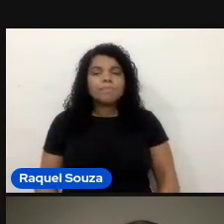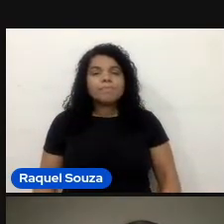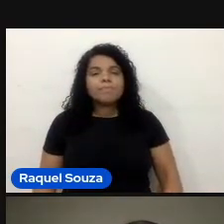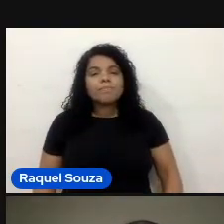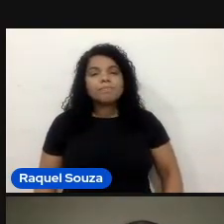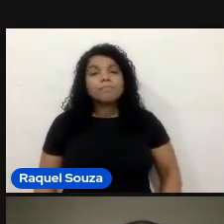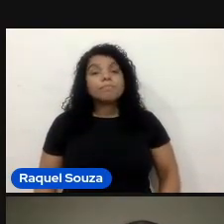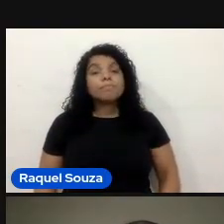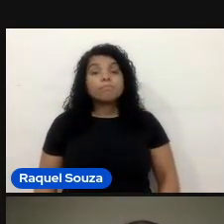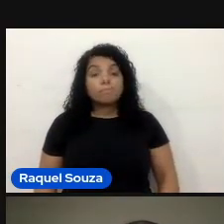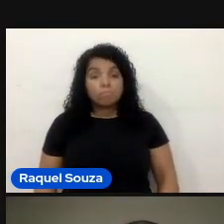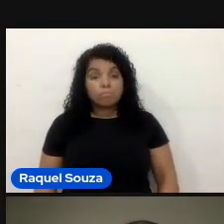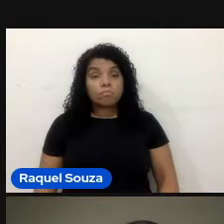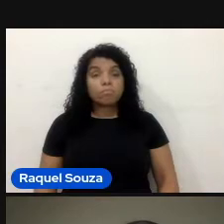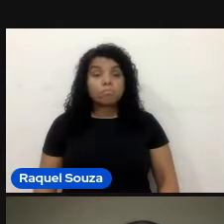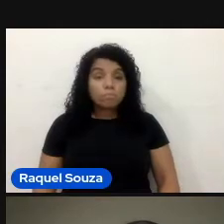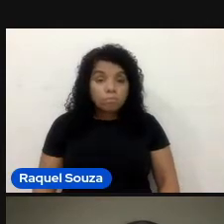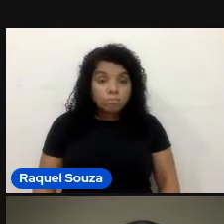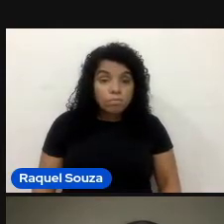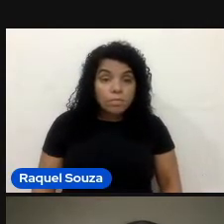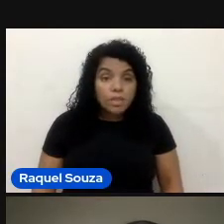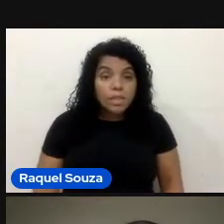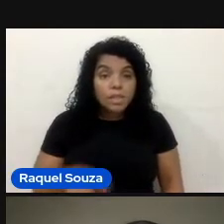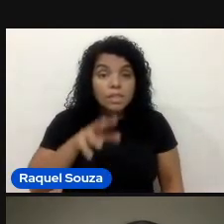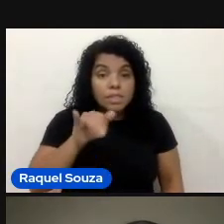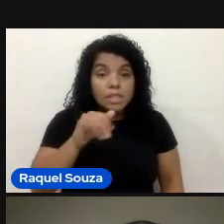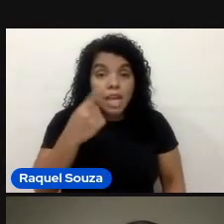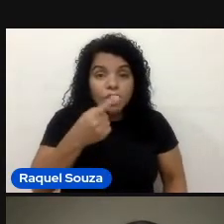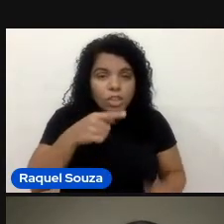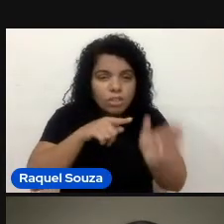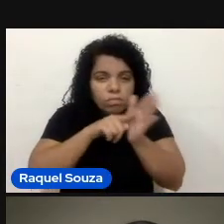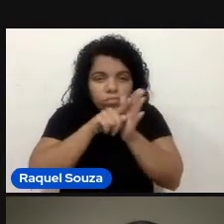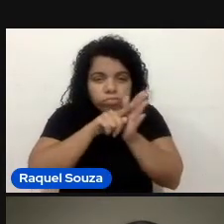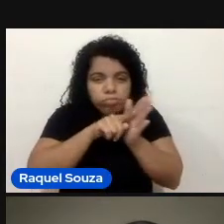Aqui, se a gente inspecionar